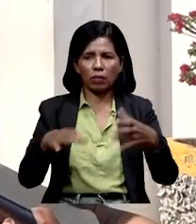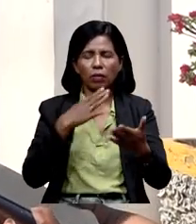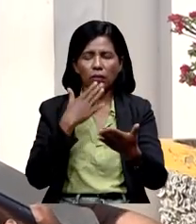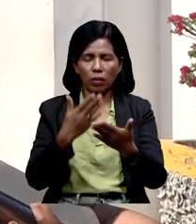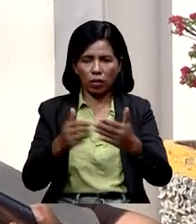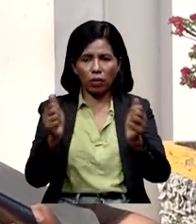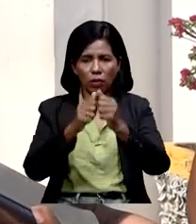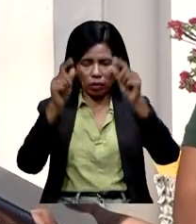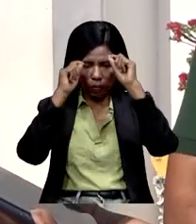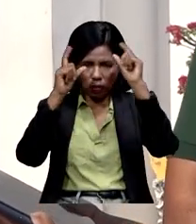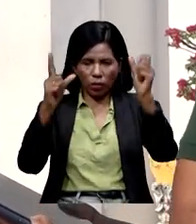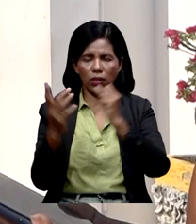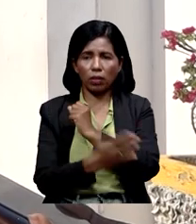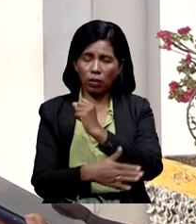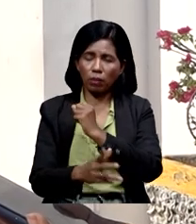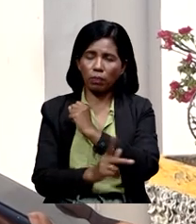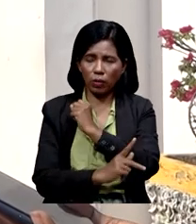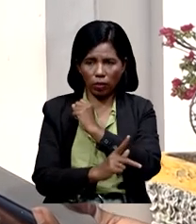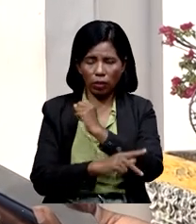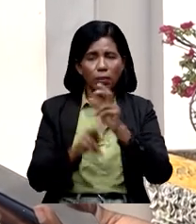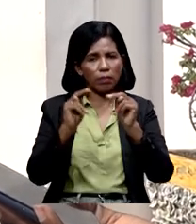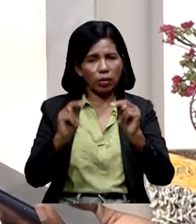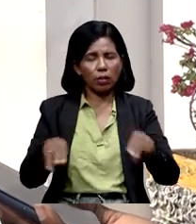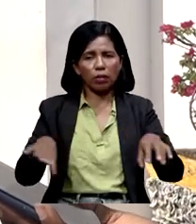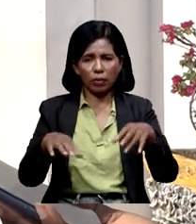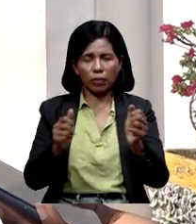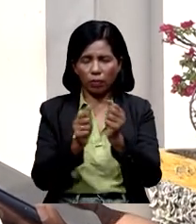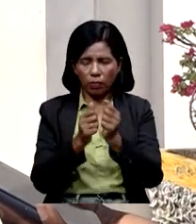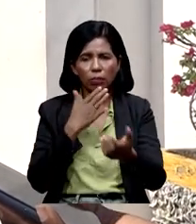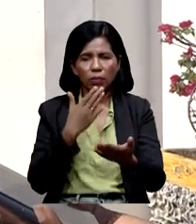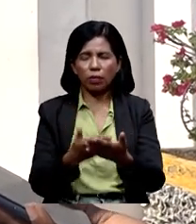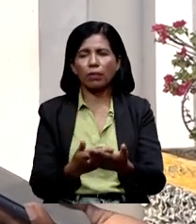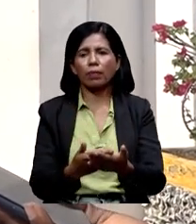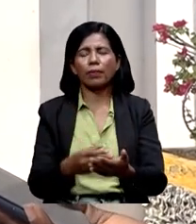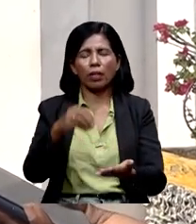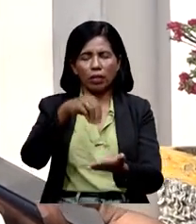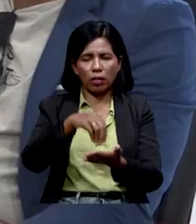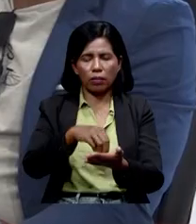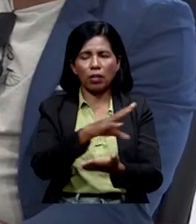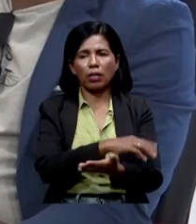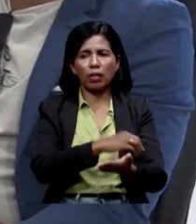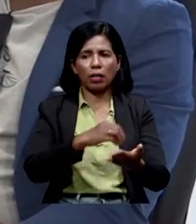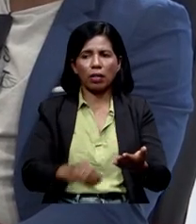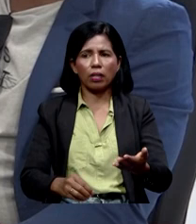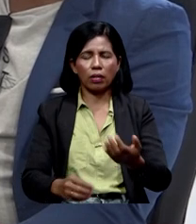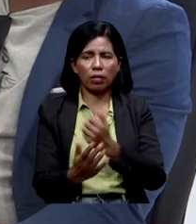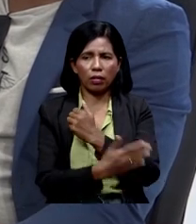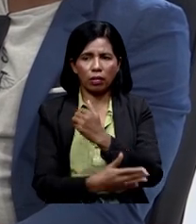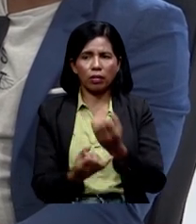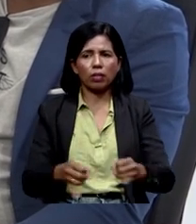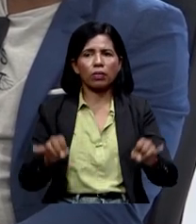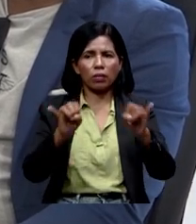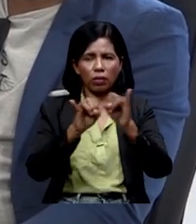entre Timor-Leste e Portugal, precisa a coordenação ida e estabelecemos o acordo adicional rumo que entre